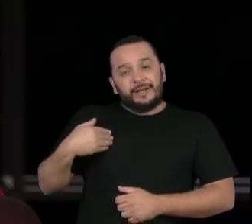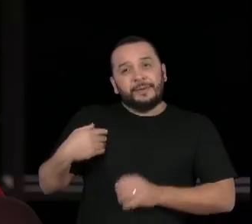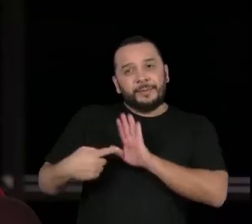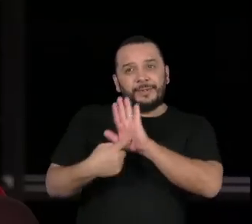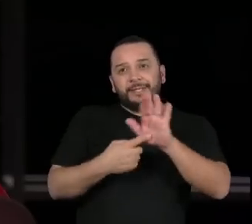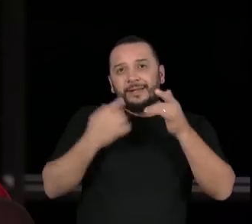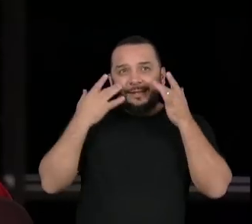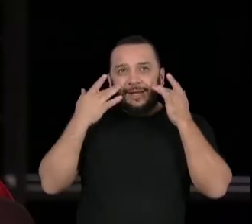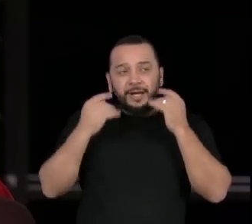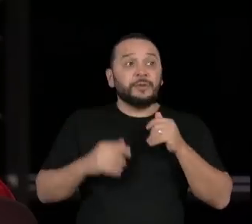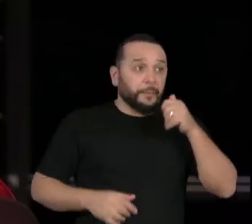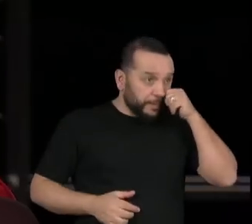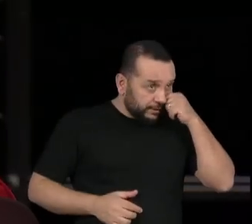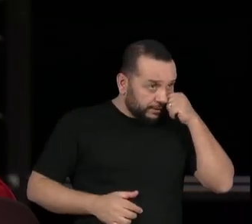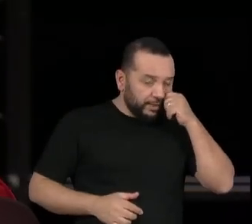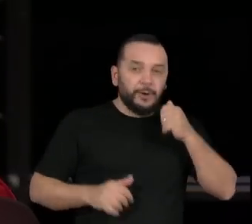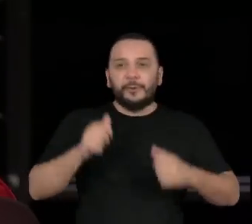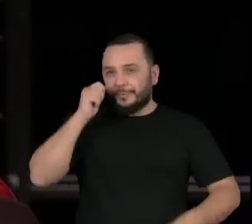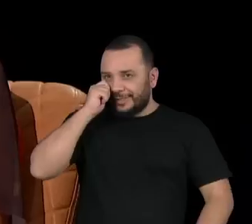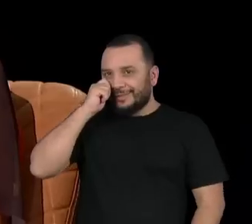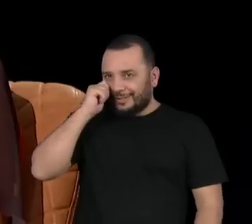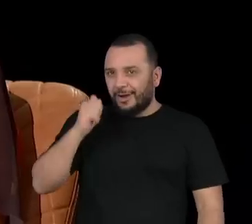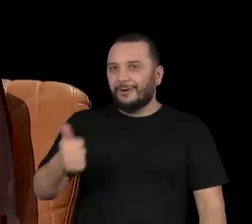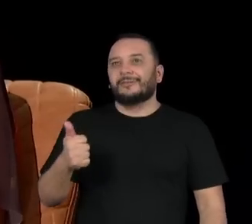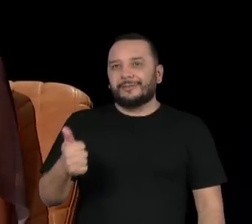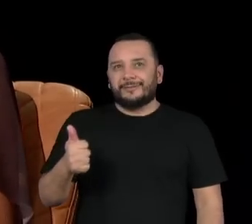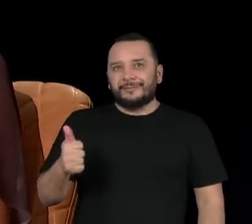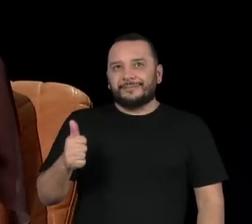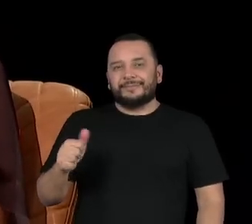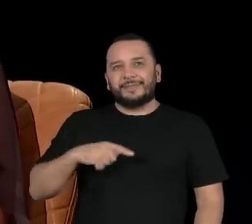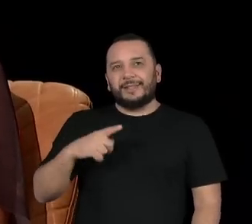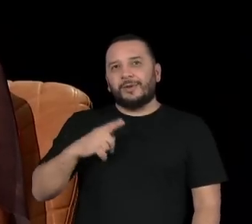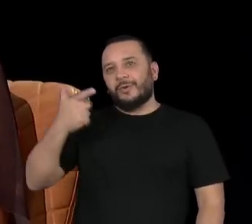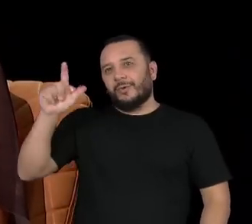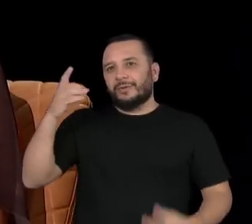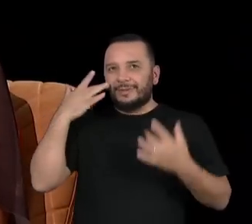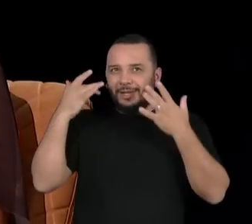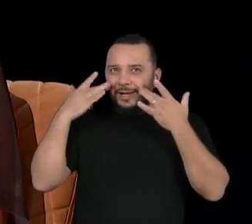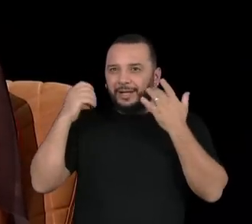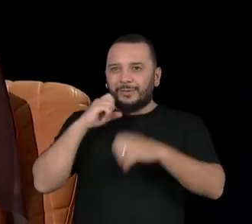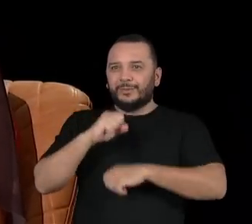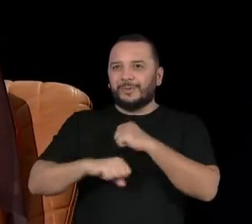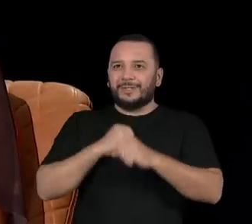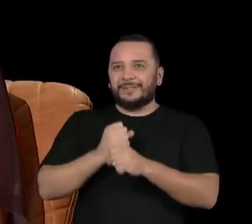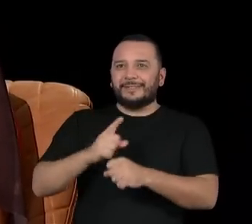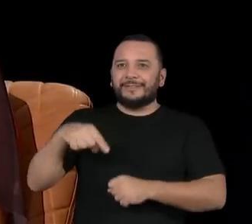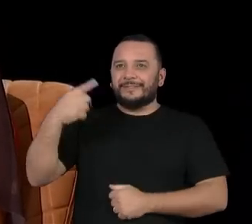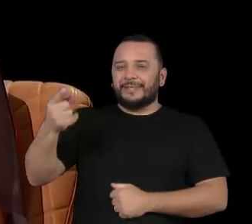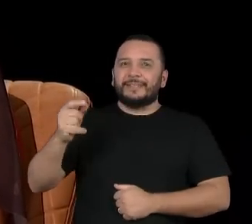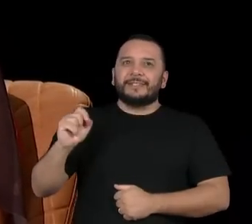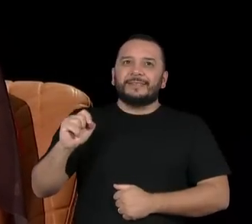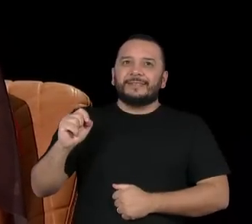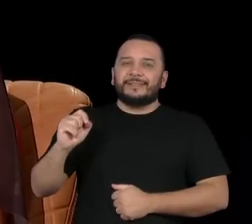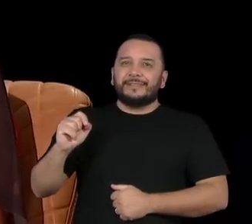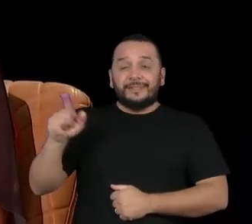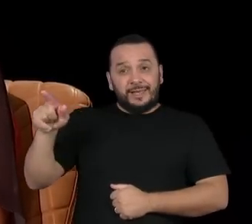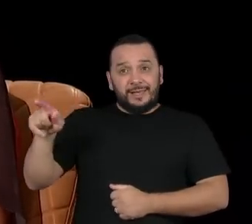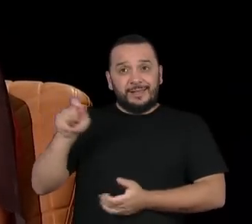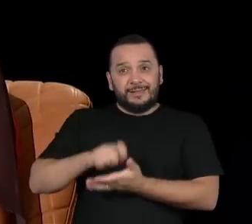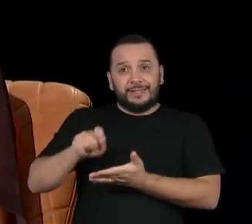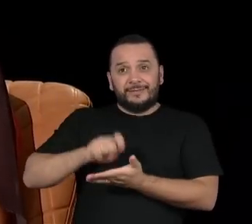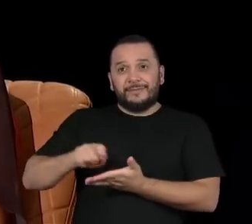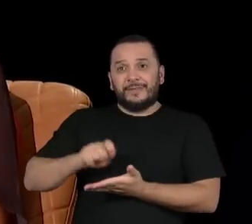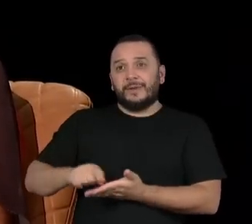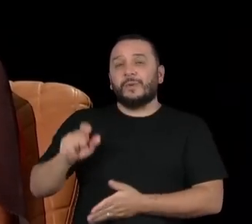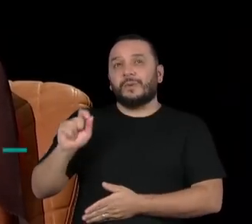teatral. Presencial. Eu tenho uma outra peça que certamente a gente vai fazer o ano que vem, que é dele, a autoria dele, que